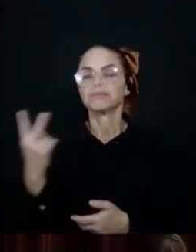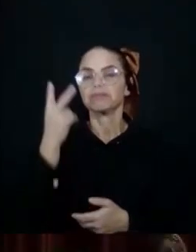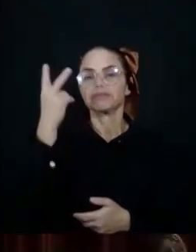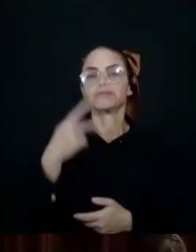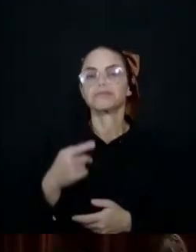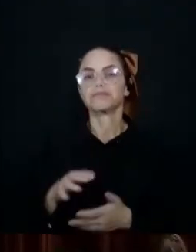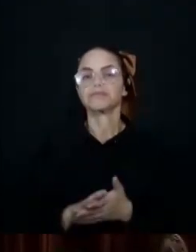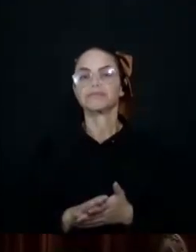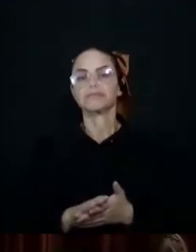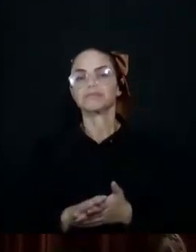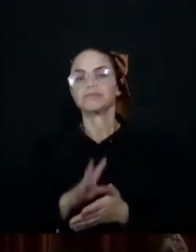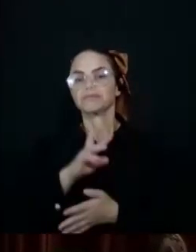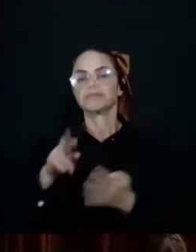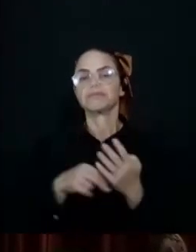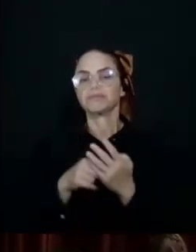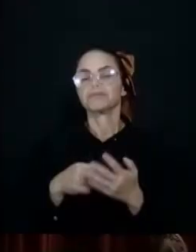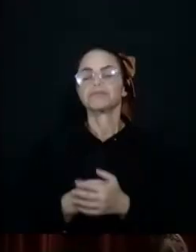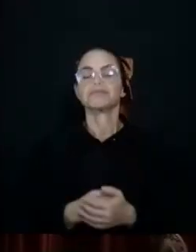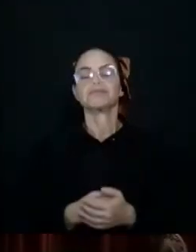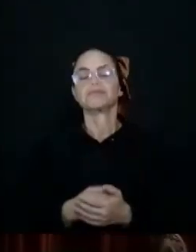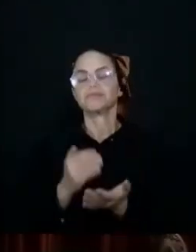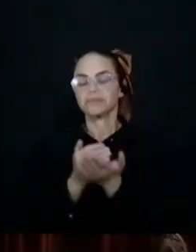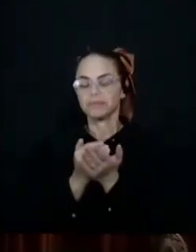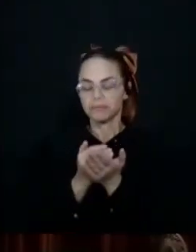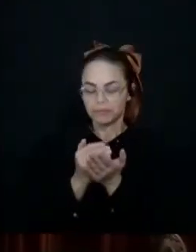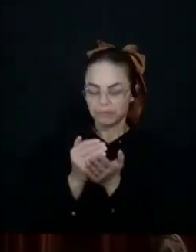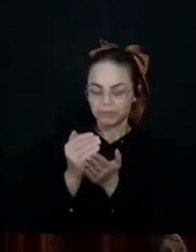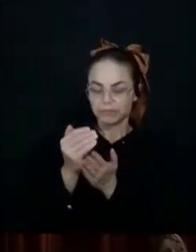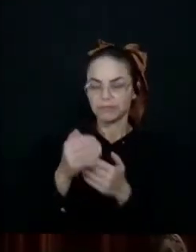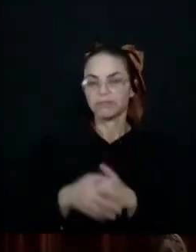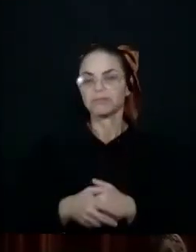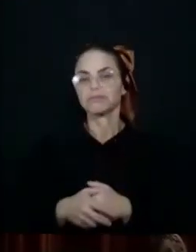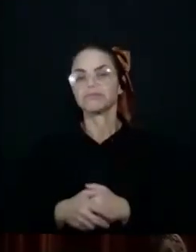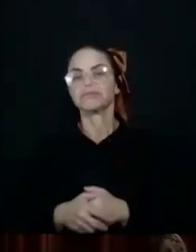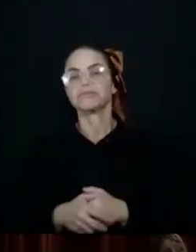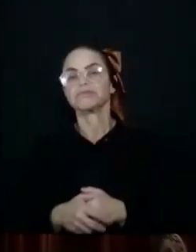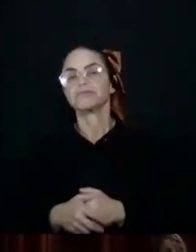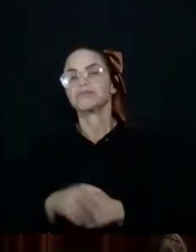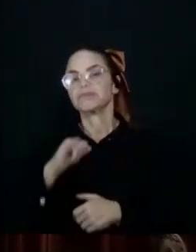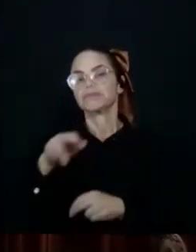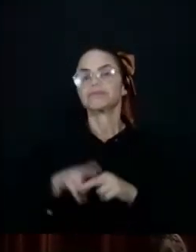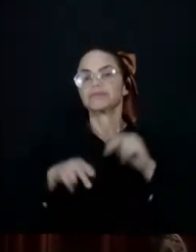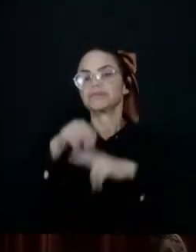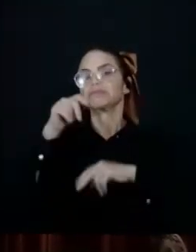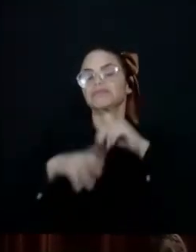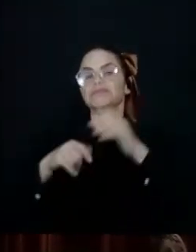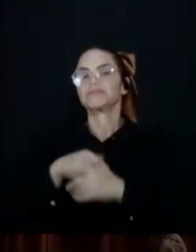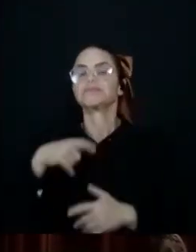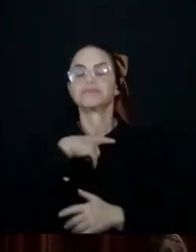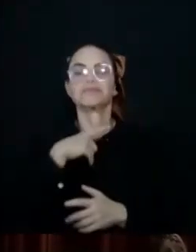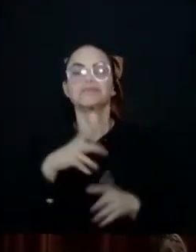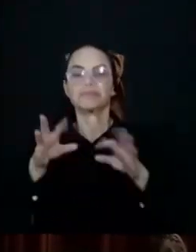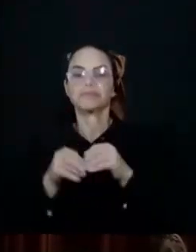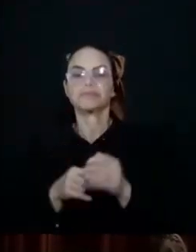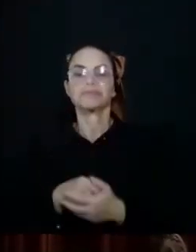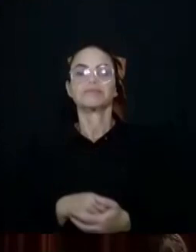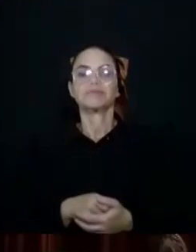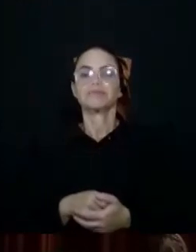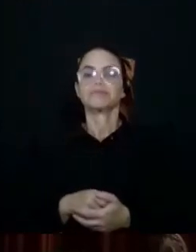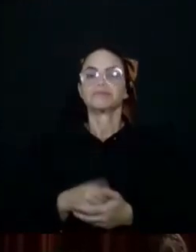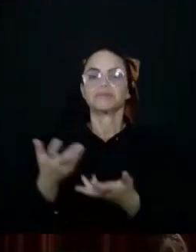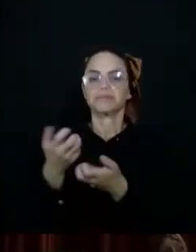primeiro lote já começa em junho, né? Então já terminou a declaração, já recebendo